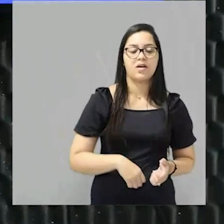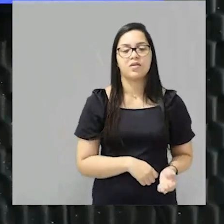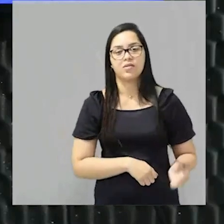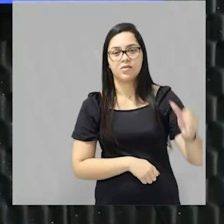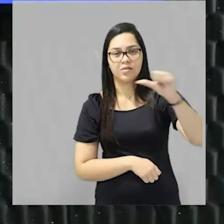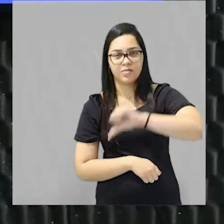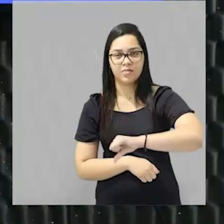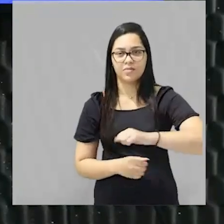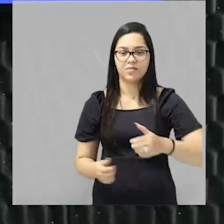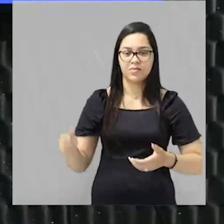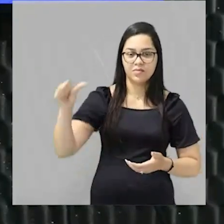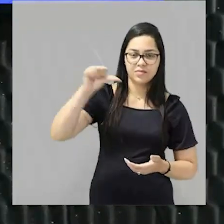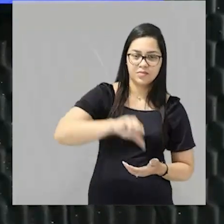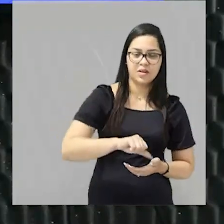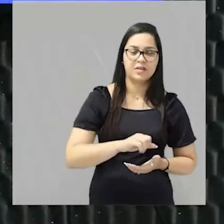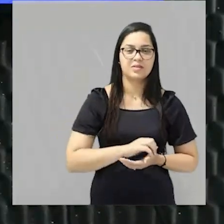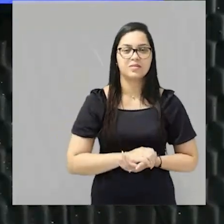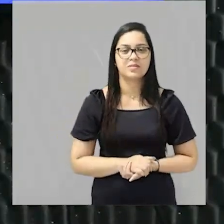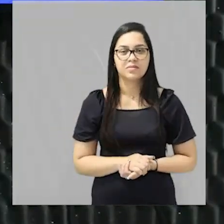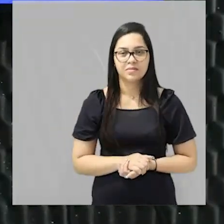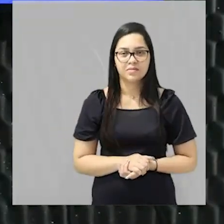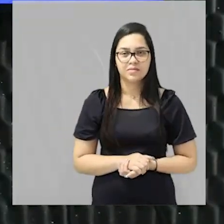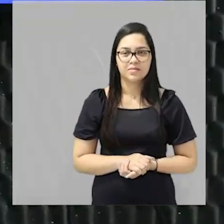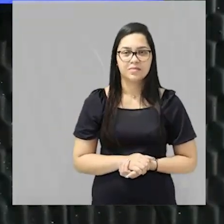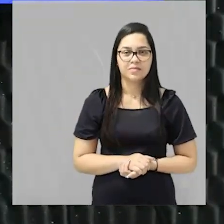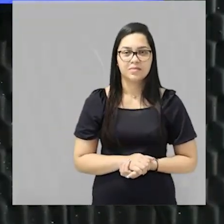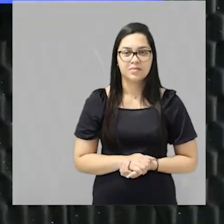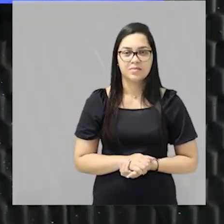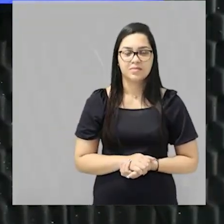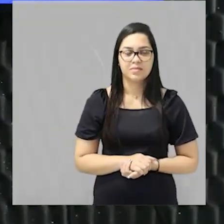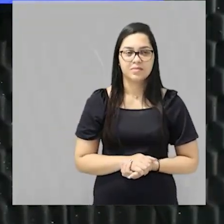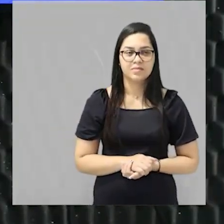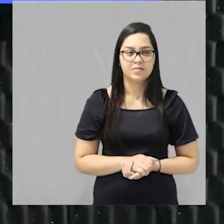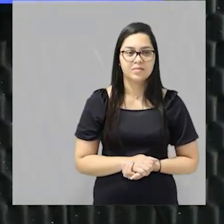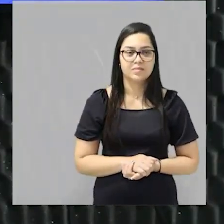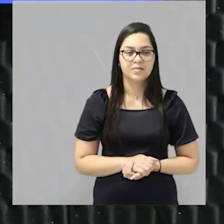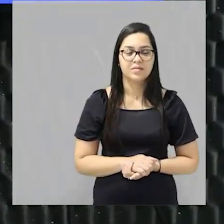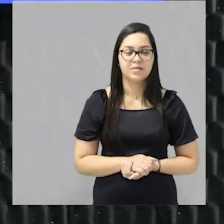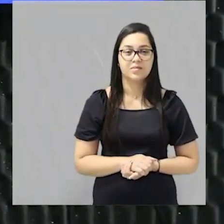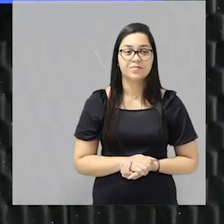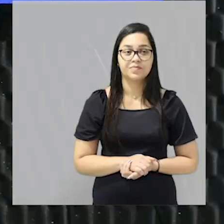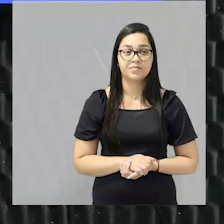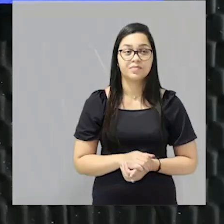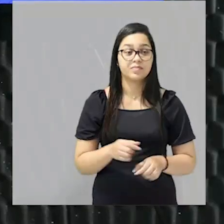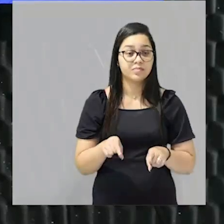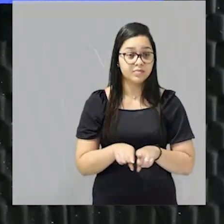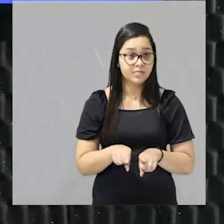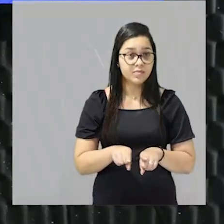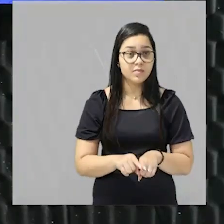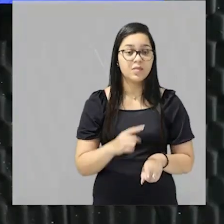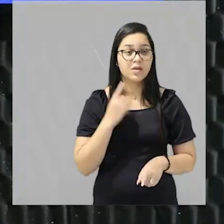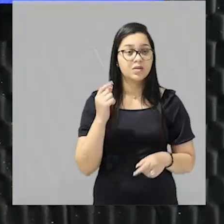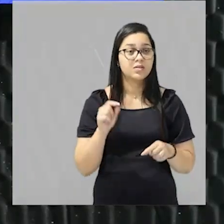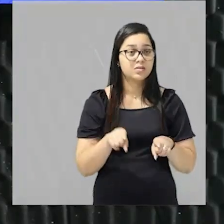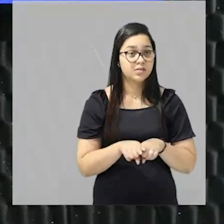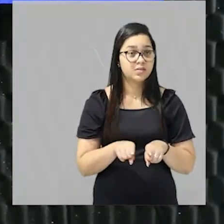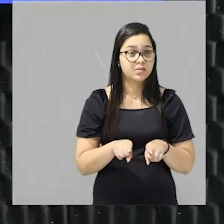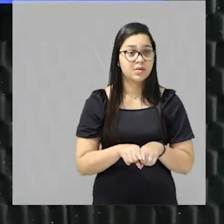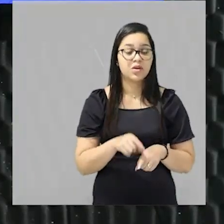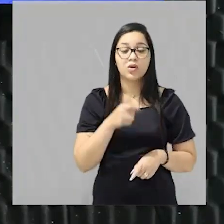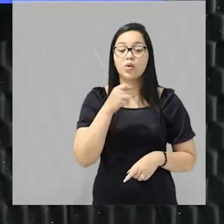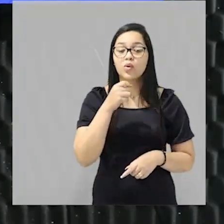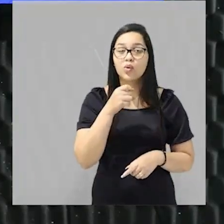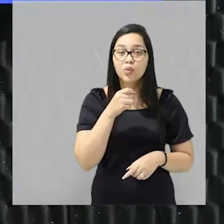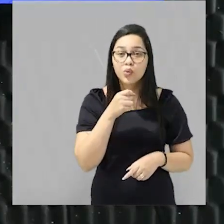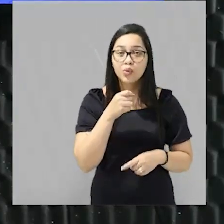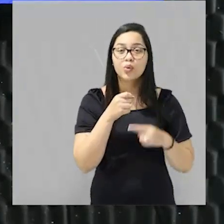bom? Letra D. A água quente que está na caneca é passada para outra caneca a fim de diminuir a